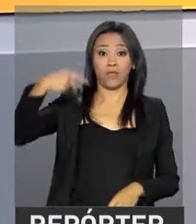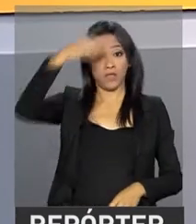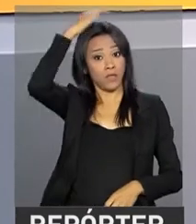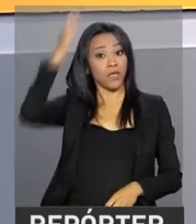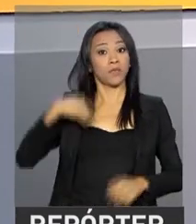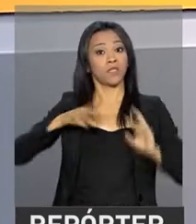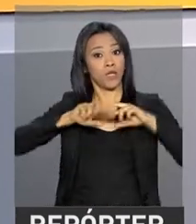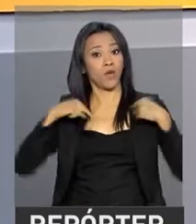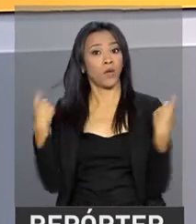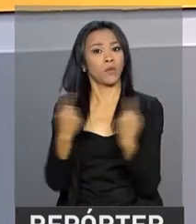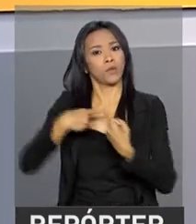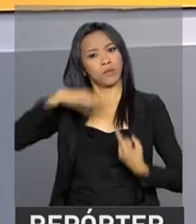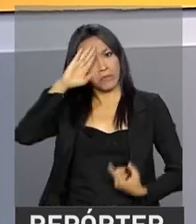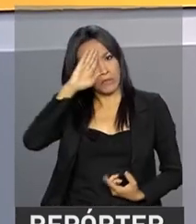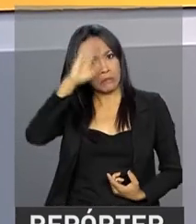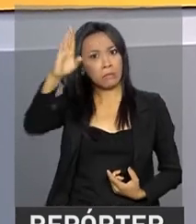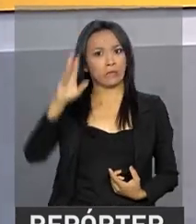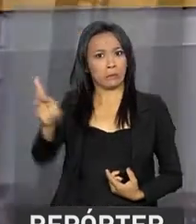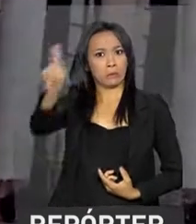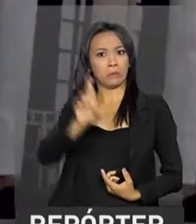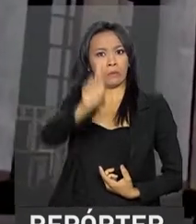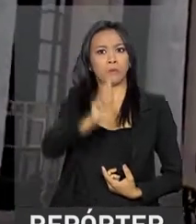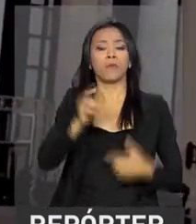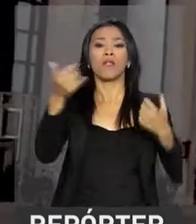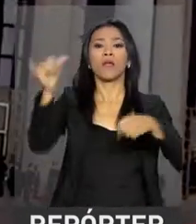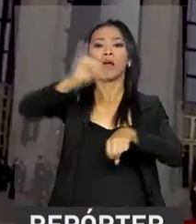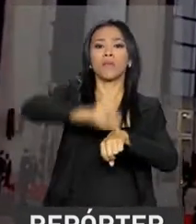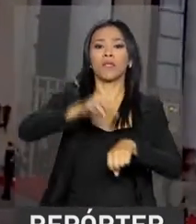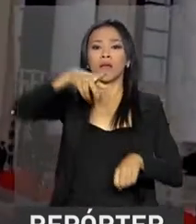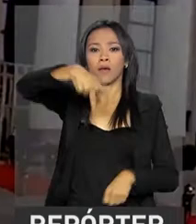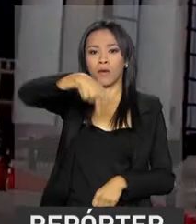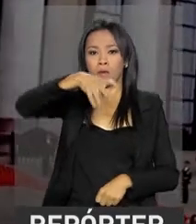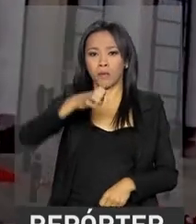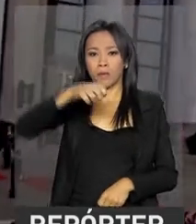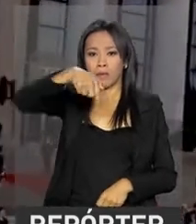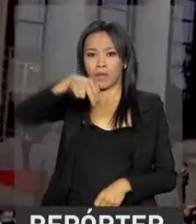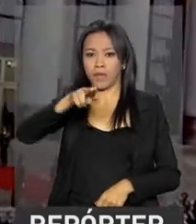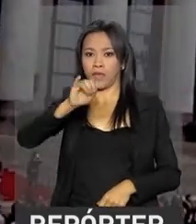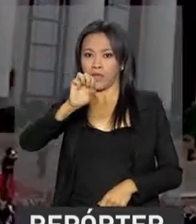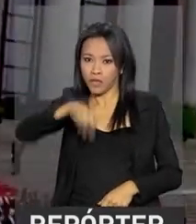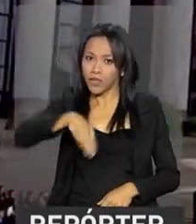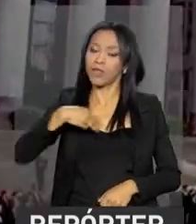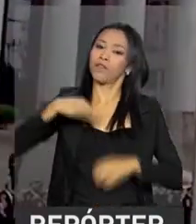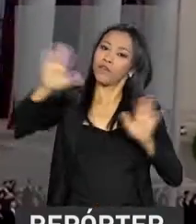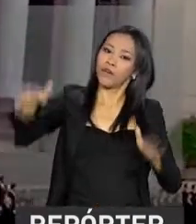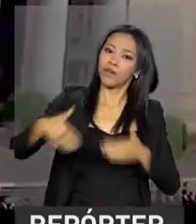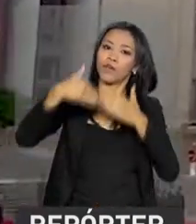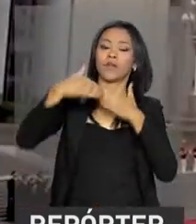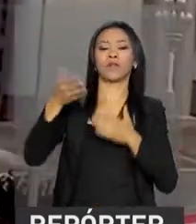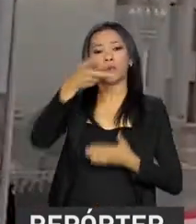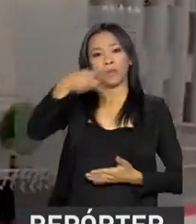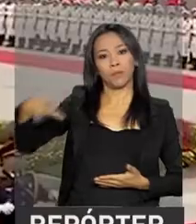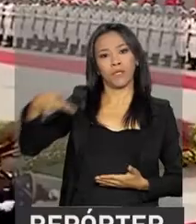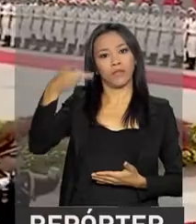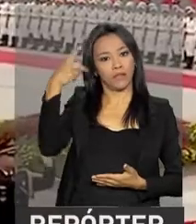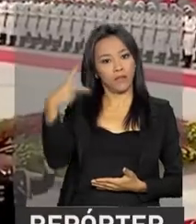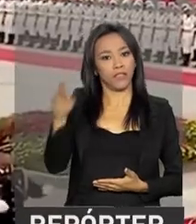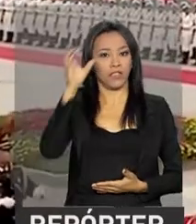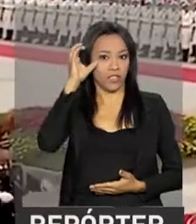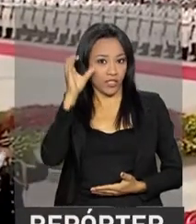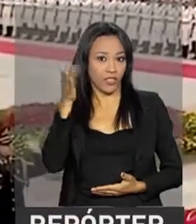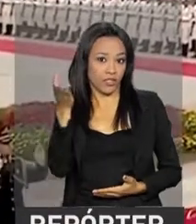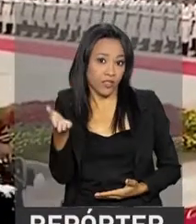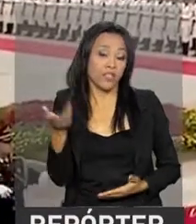principais autoridades do país. Em Pequim, ele foi recebido pelo presidente da República Popular da China, Xi Jinping,